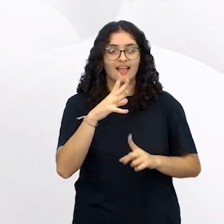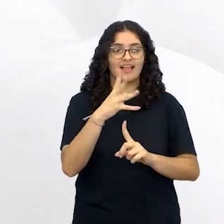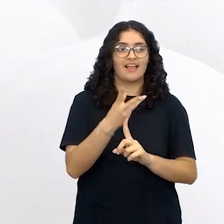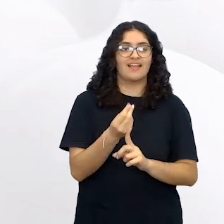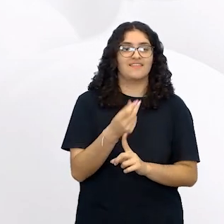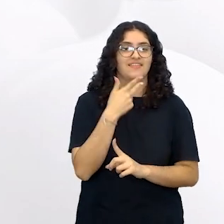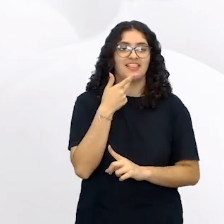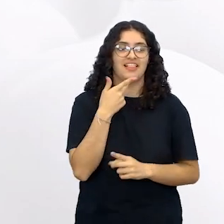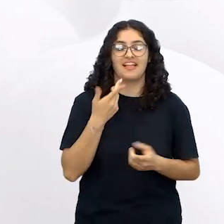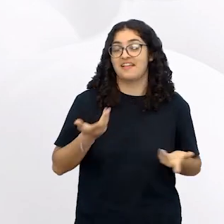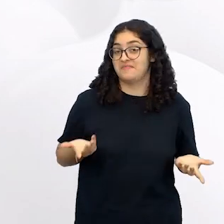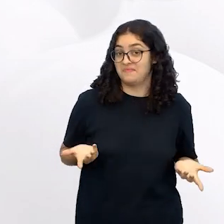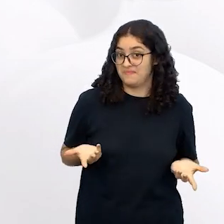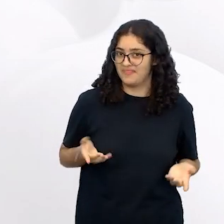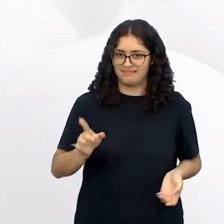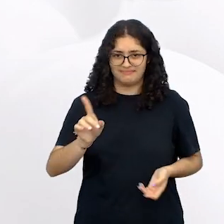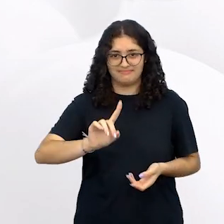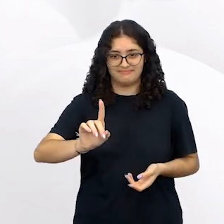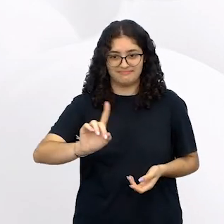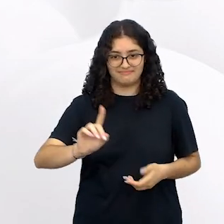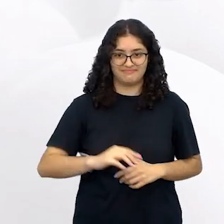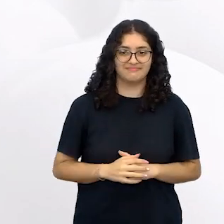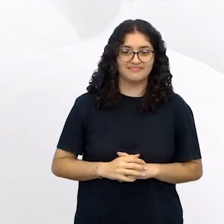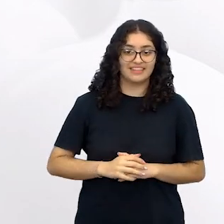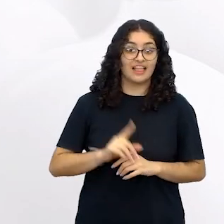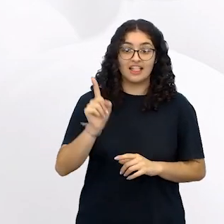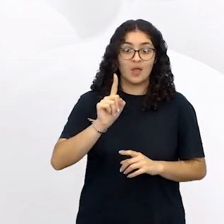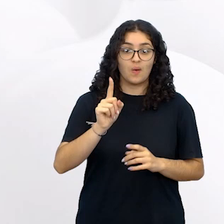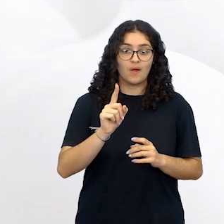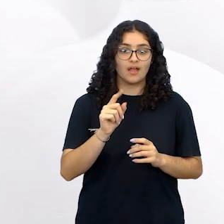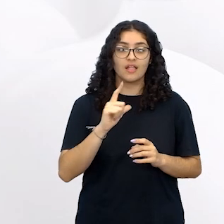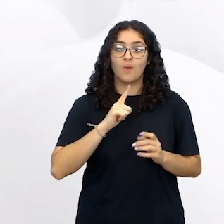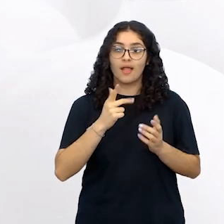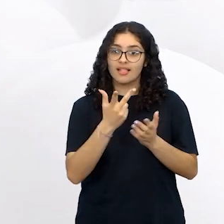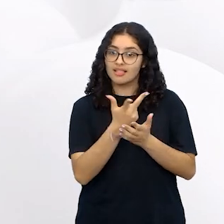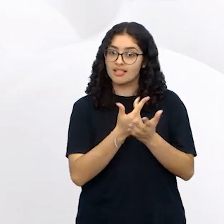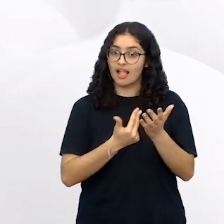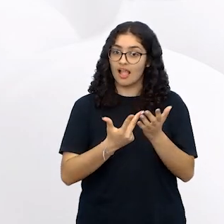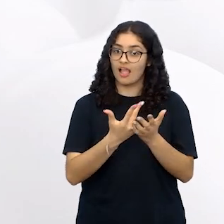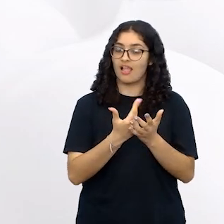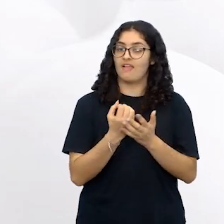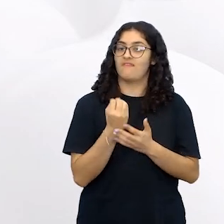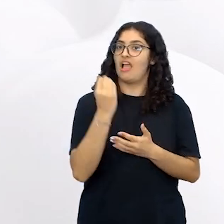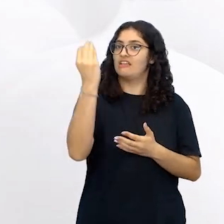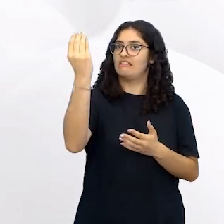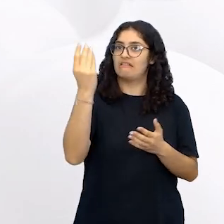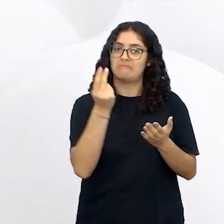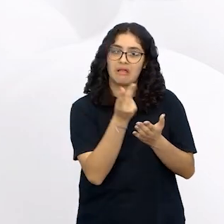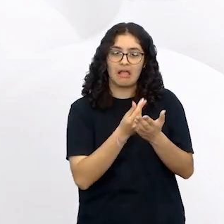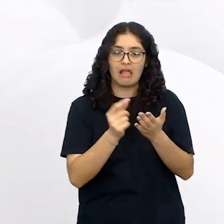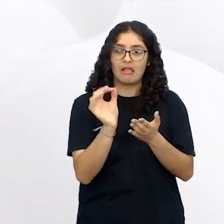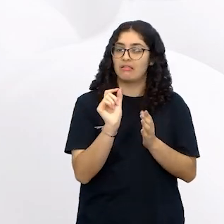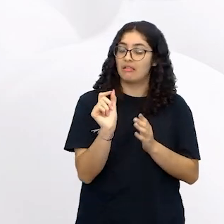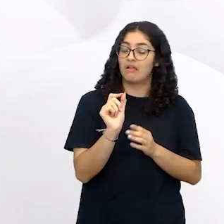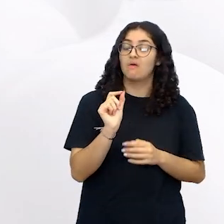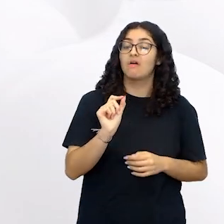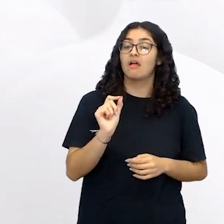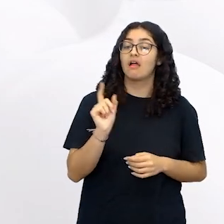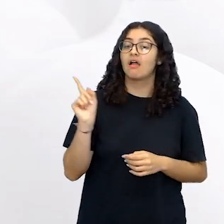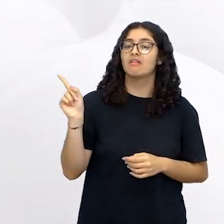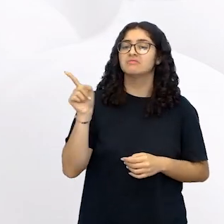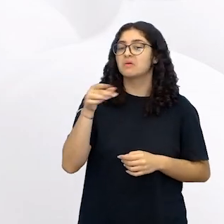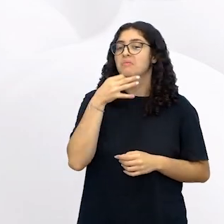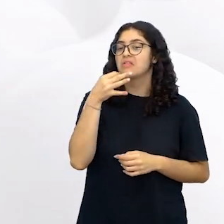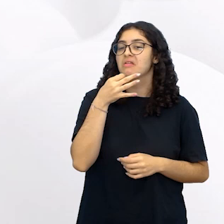alguma coisa? Não, pessoal, não é desenho, de desenhar, de arte. O que é desenho universal? O que vocês